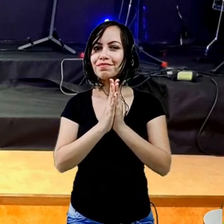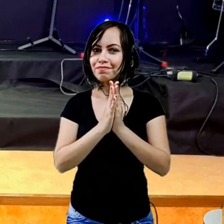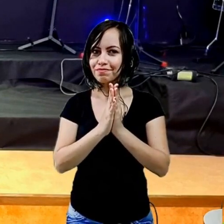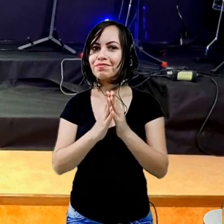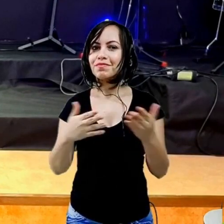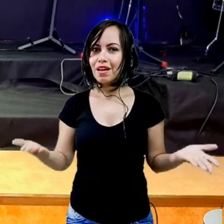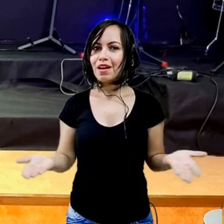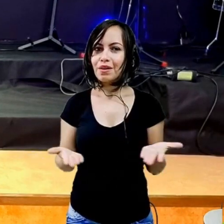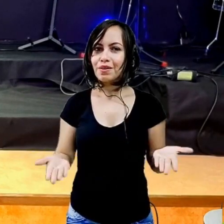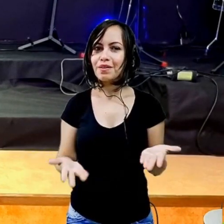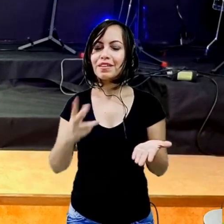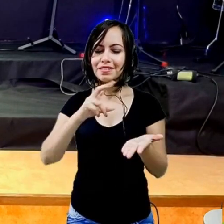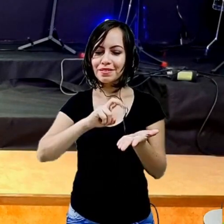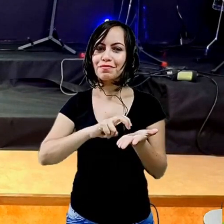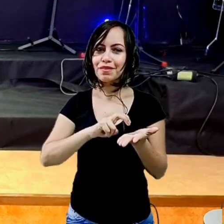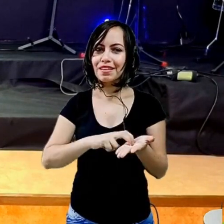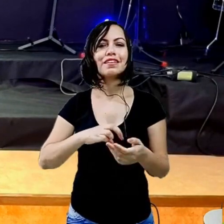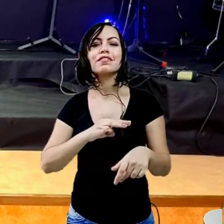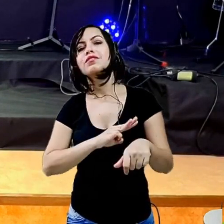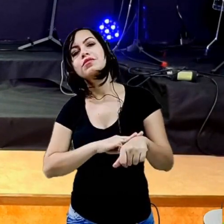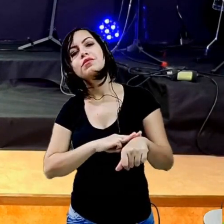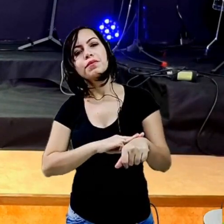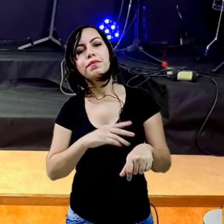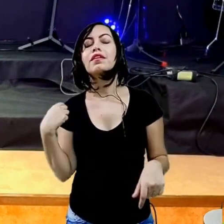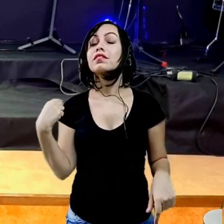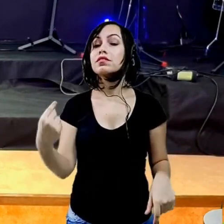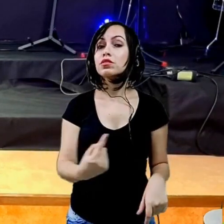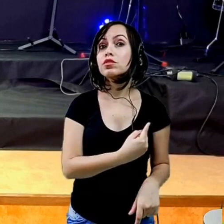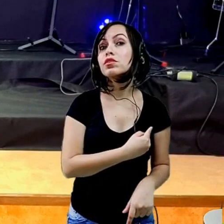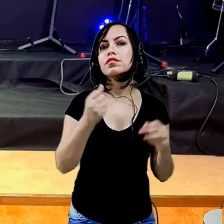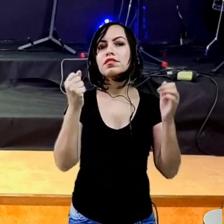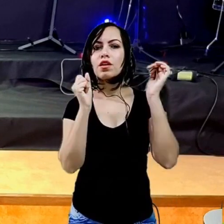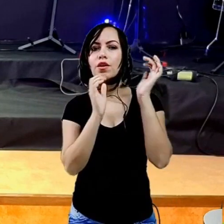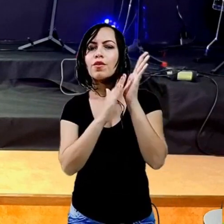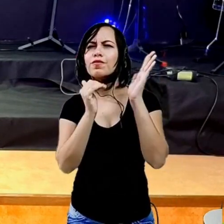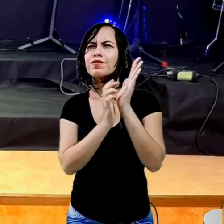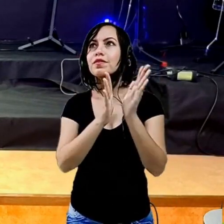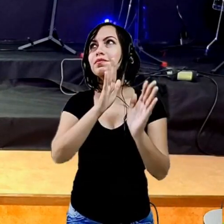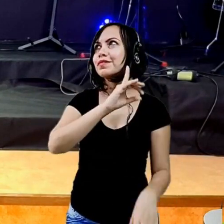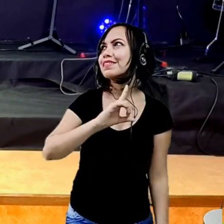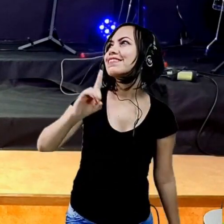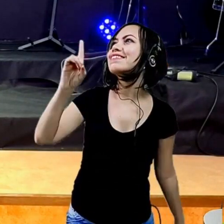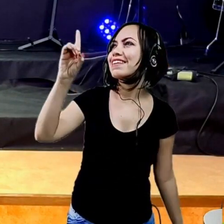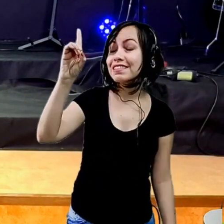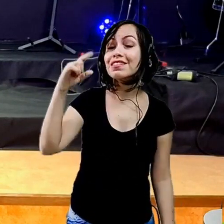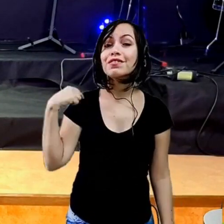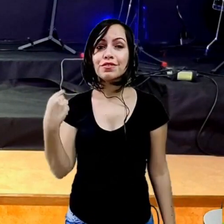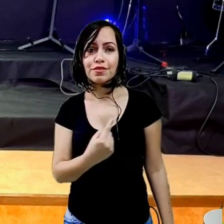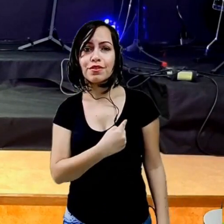Nesse instante, nessa manhã, neste momento, nós louvamos a Deus,